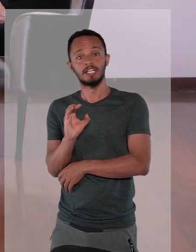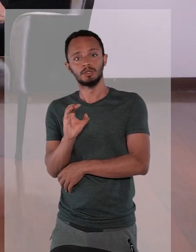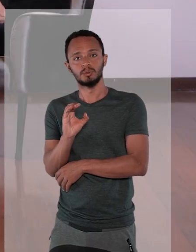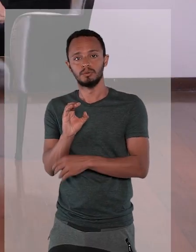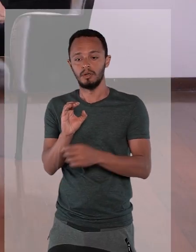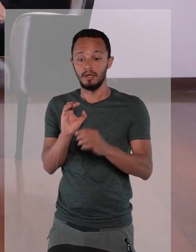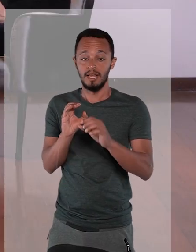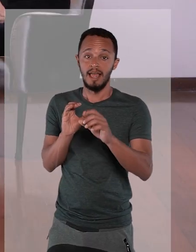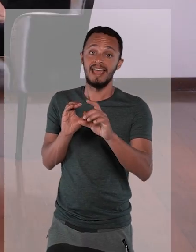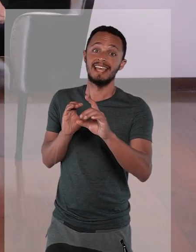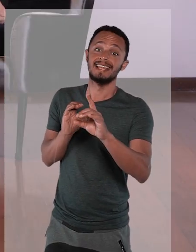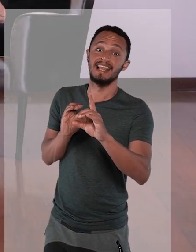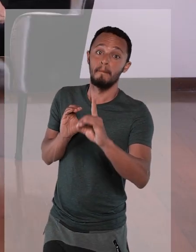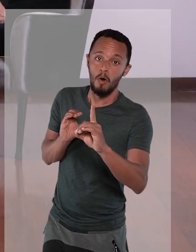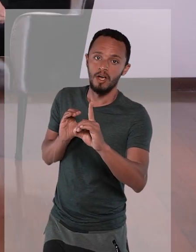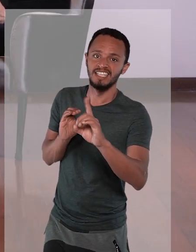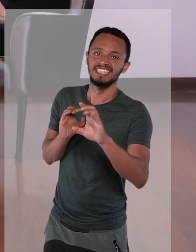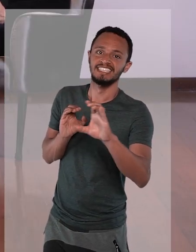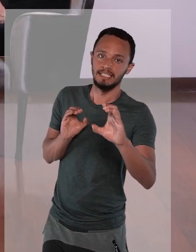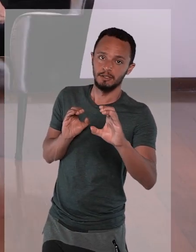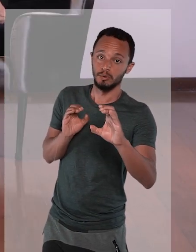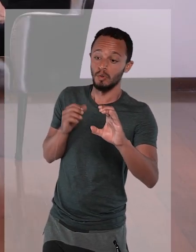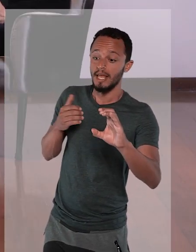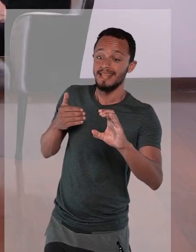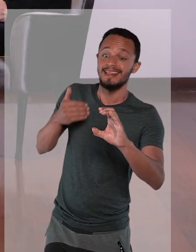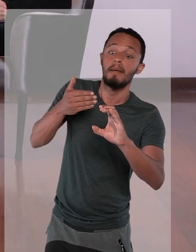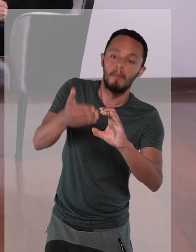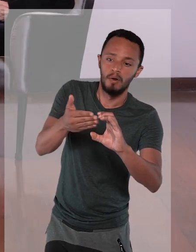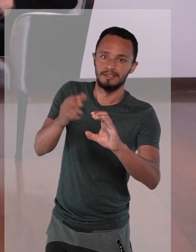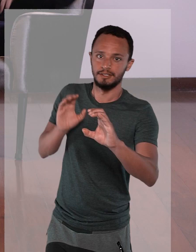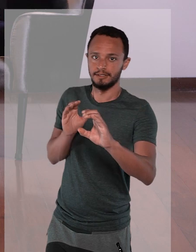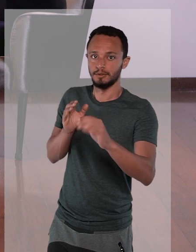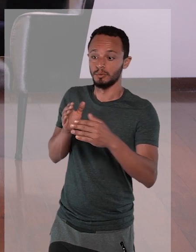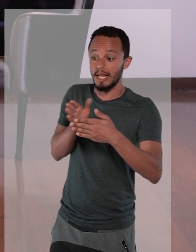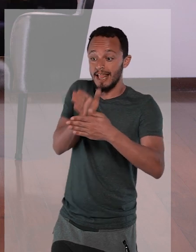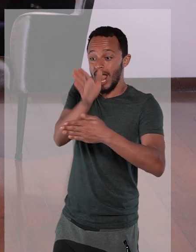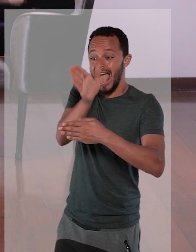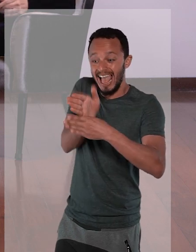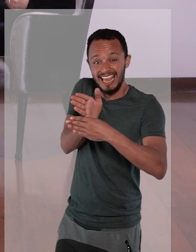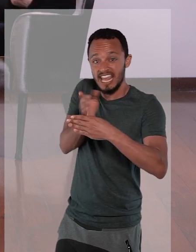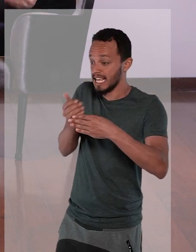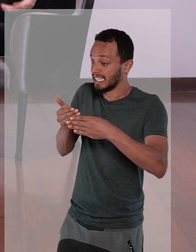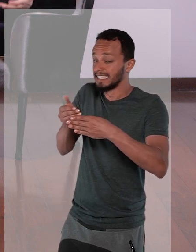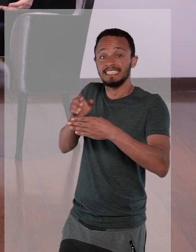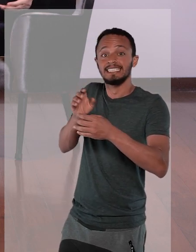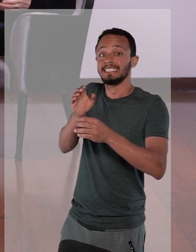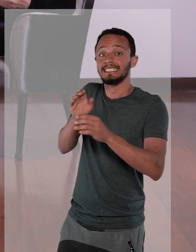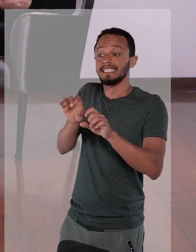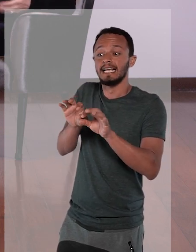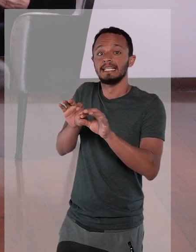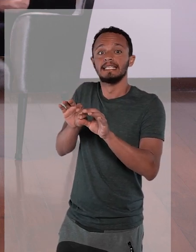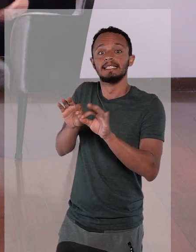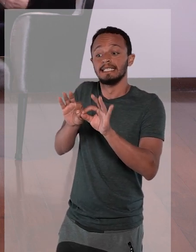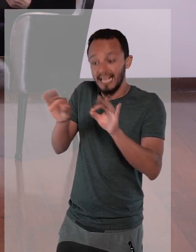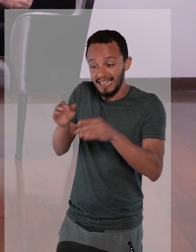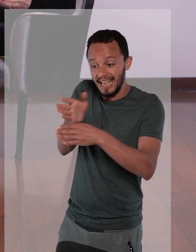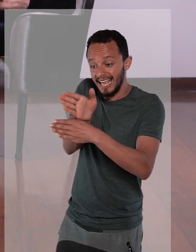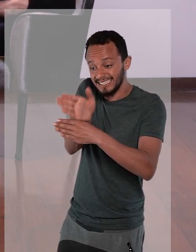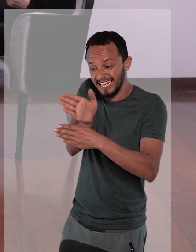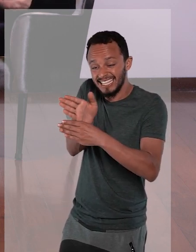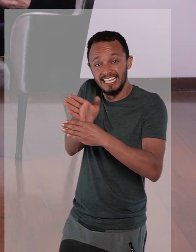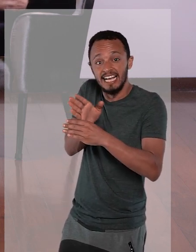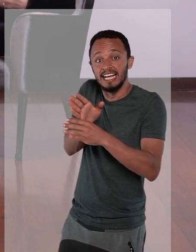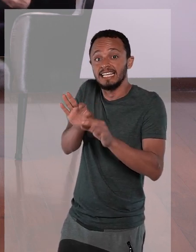Eu acho que tem muita coisa no texto, tem inúmeros tópicos que